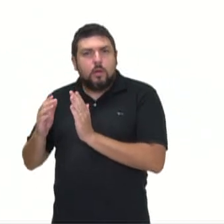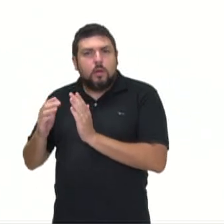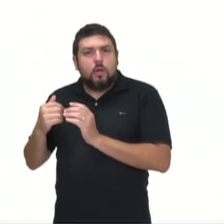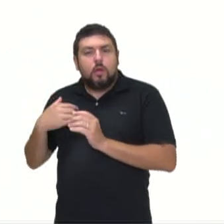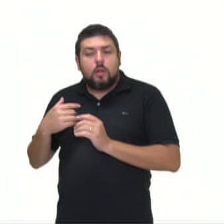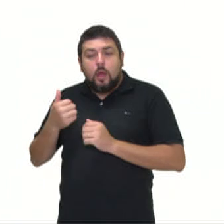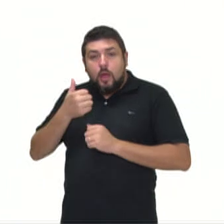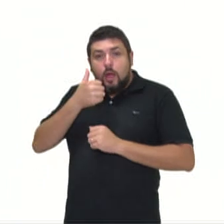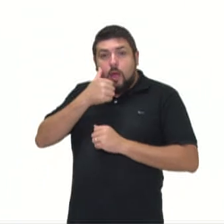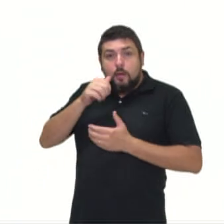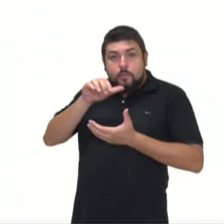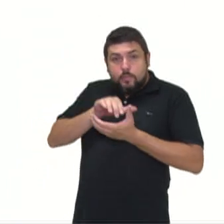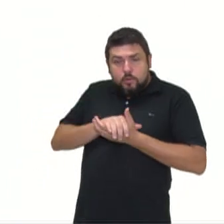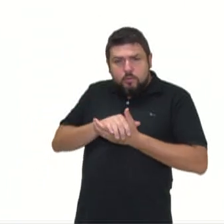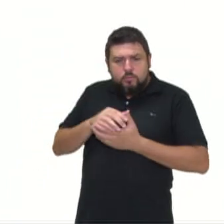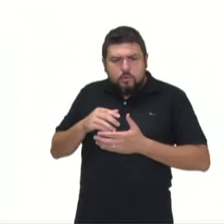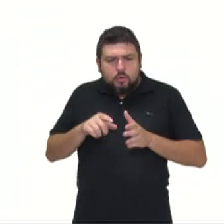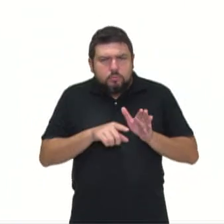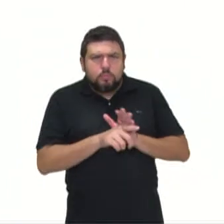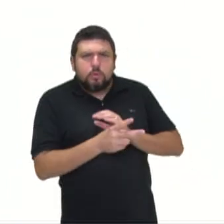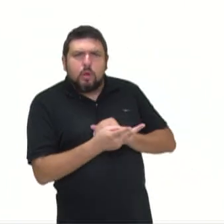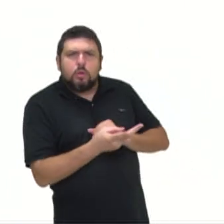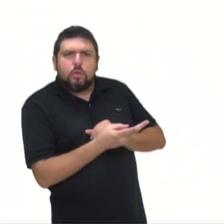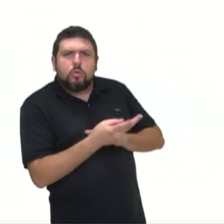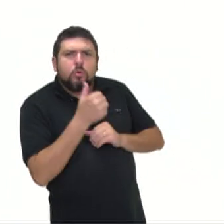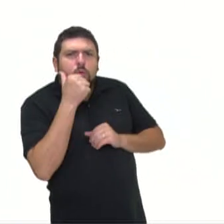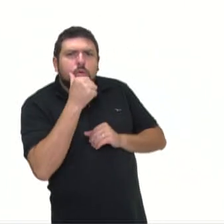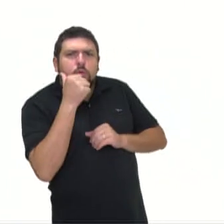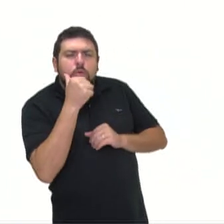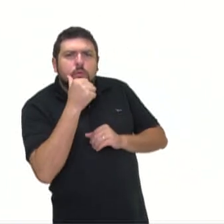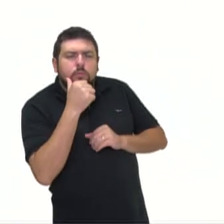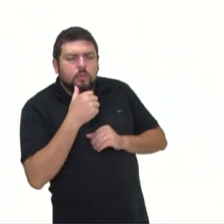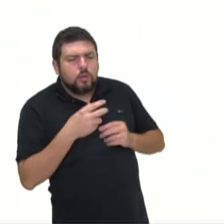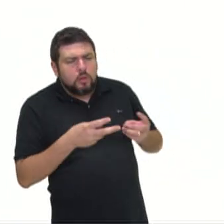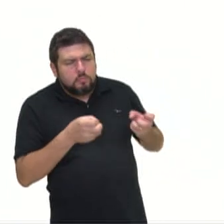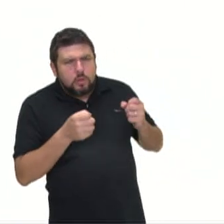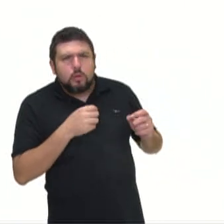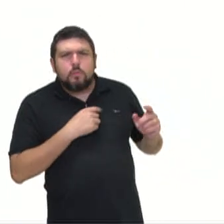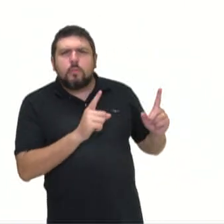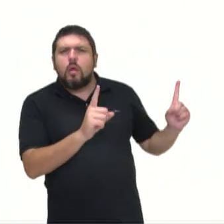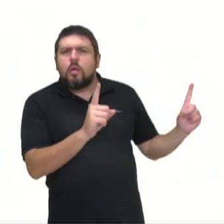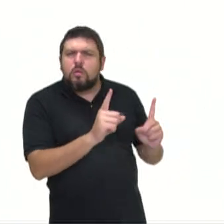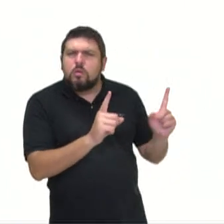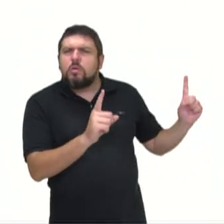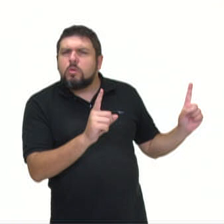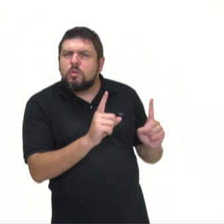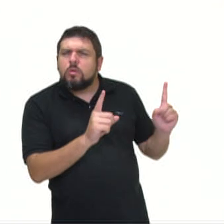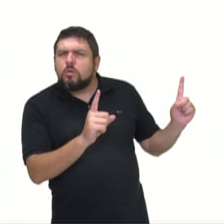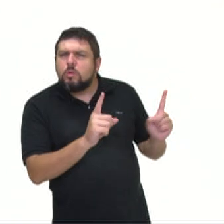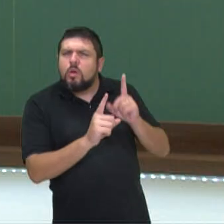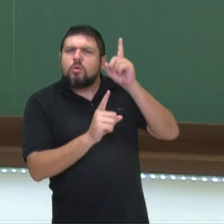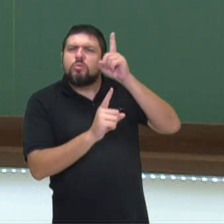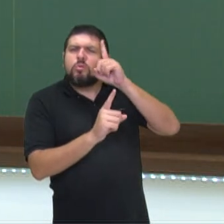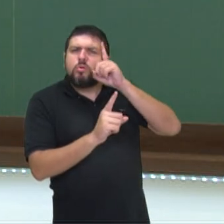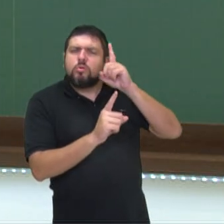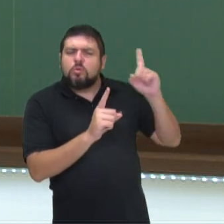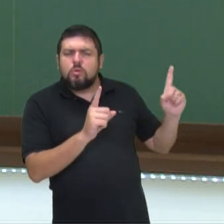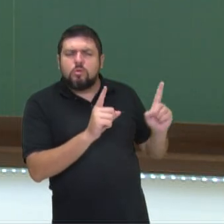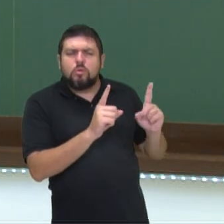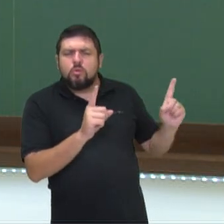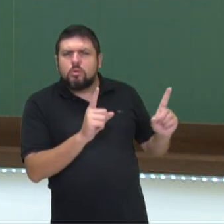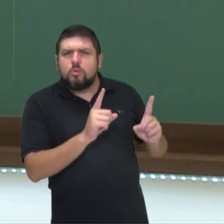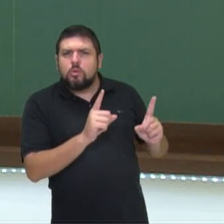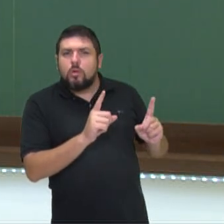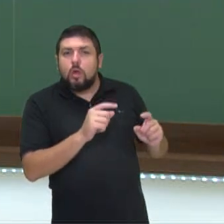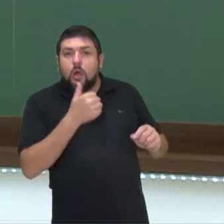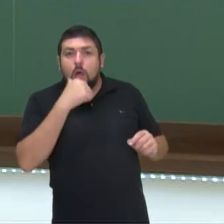que acontece, pois deveria ter notado a presença diária da menina conversando com sua filha. Isso mesmo, esse momento